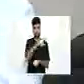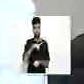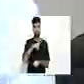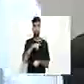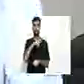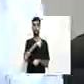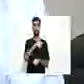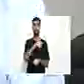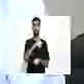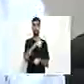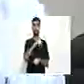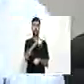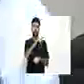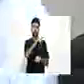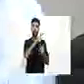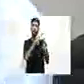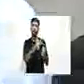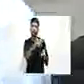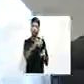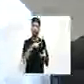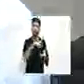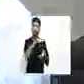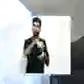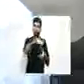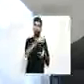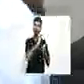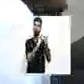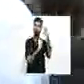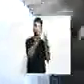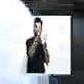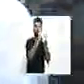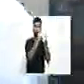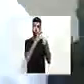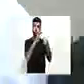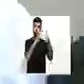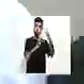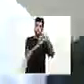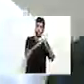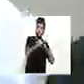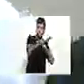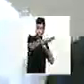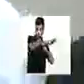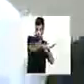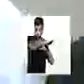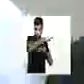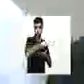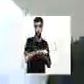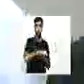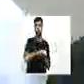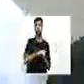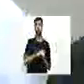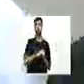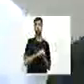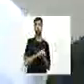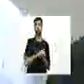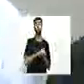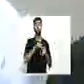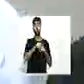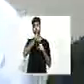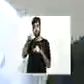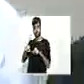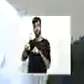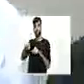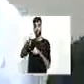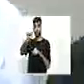localizada ali na usina do Trevo indo pro Fundão São José do Triunfo E tem também a